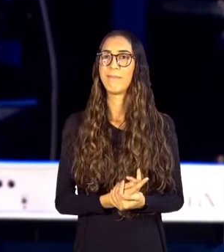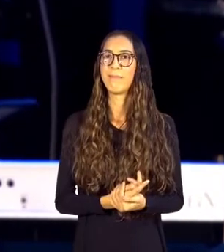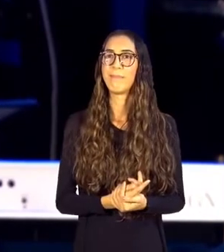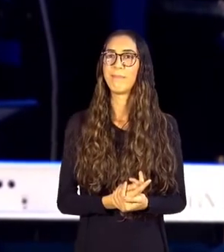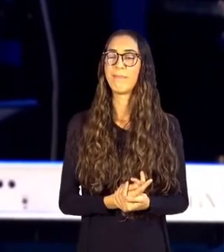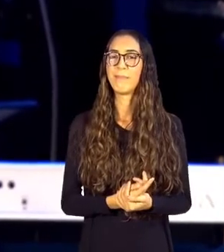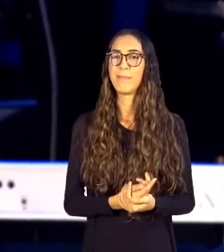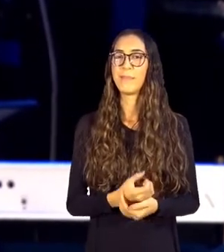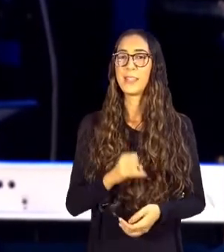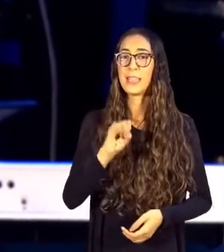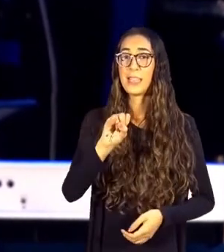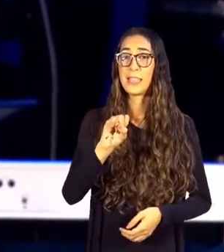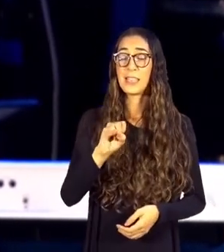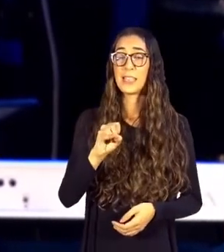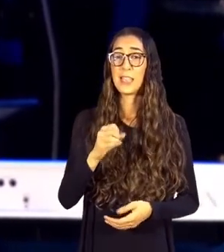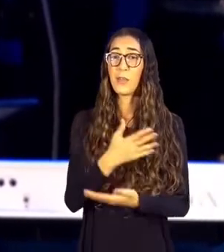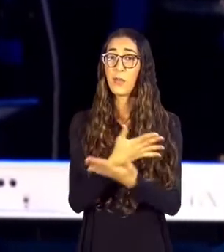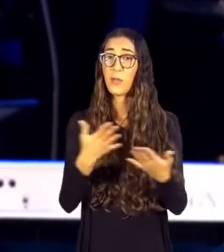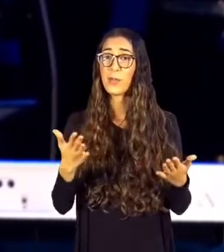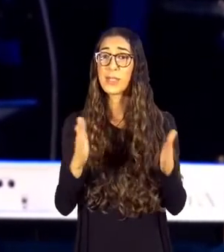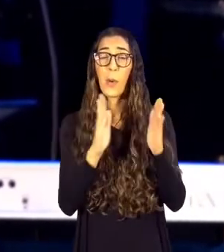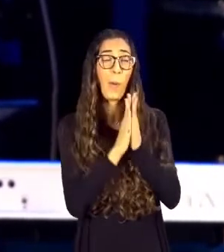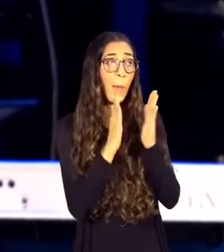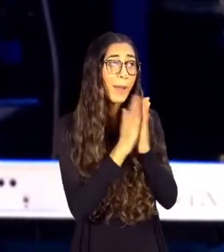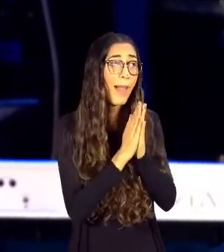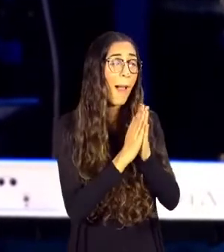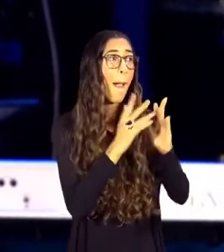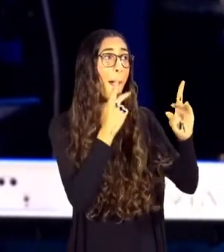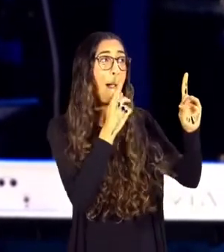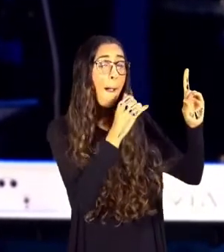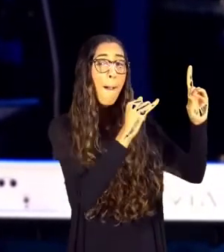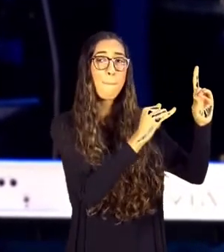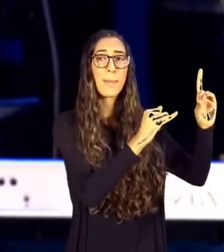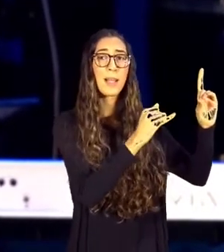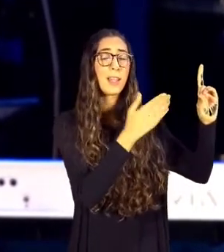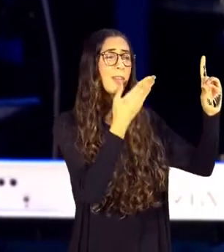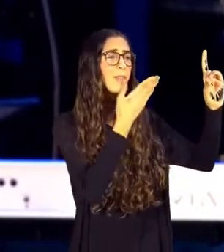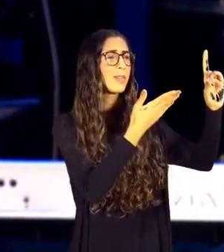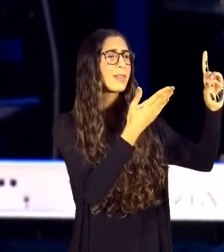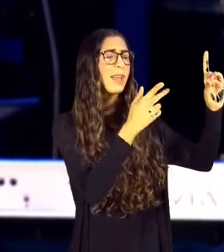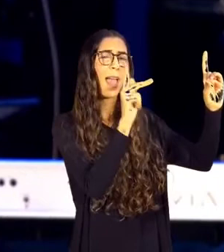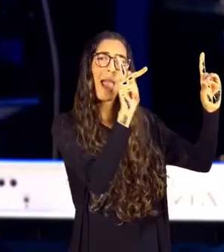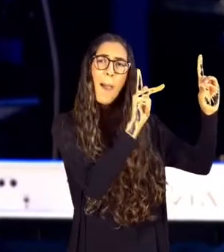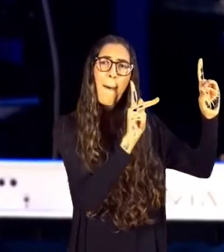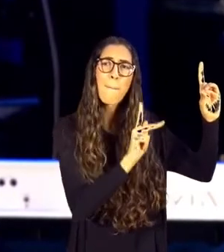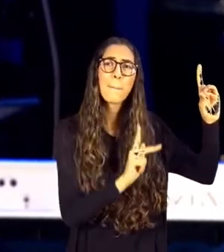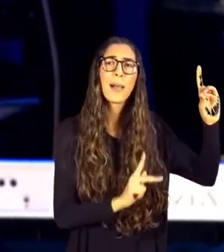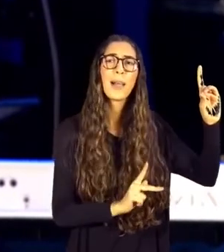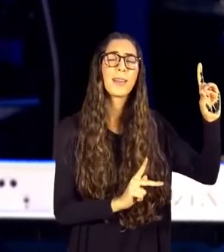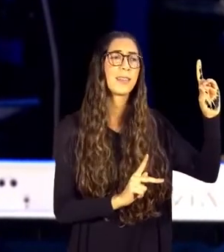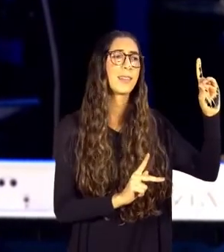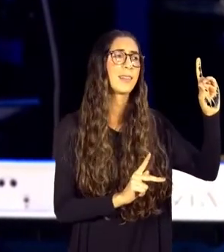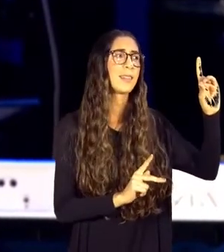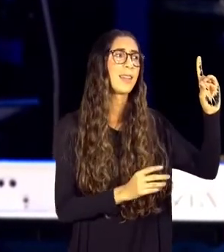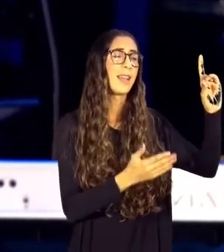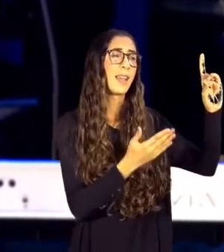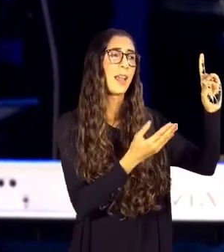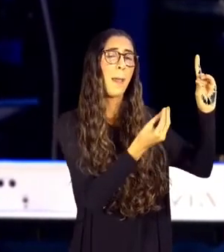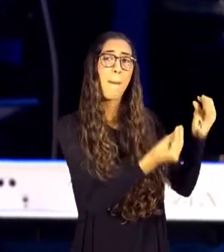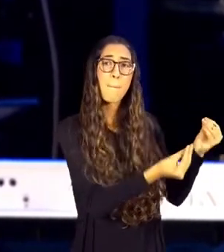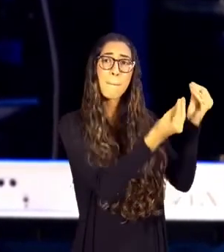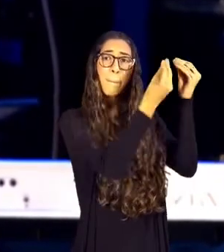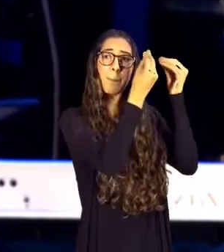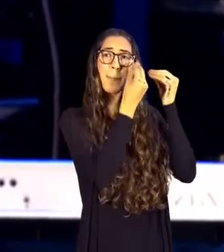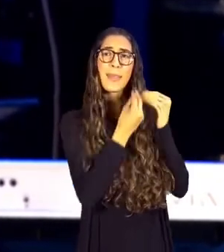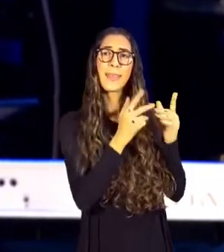E se você disser, Pai, Jesus, o Senhor é o príncipe da paz, enche meu coração com tua paz. O